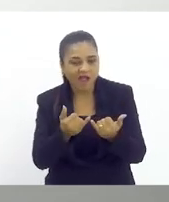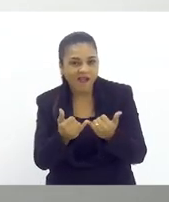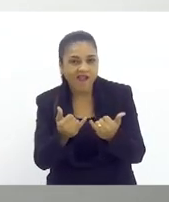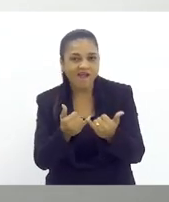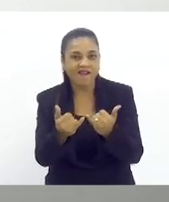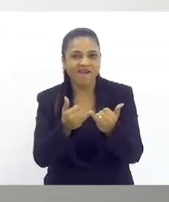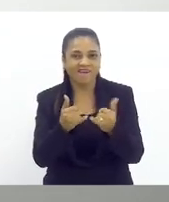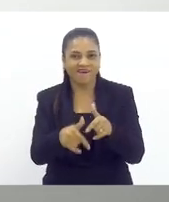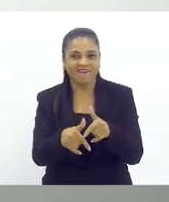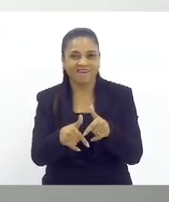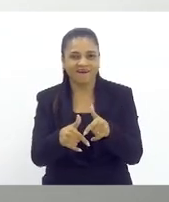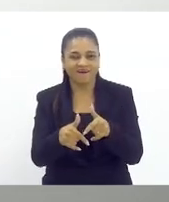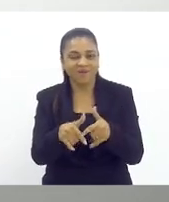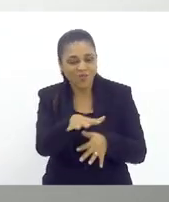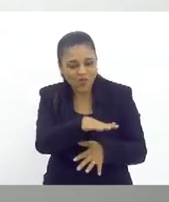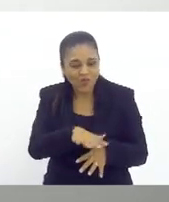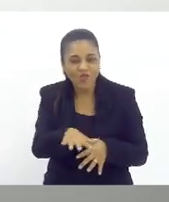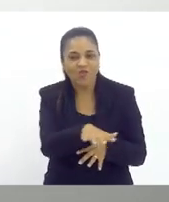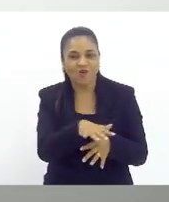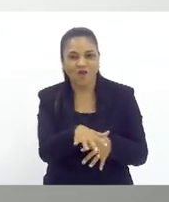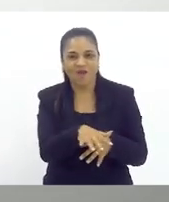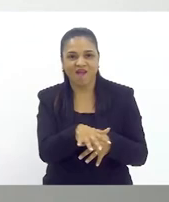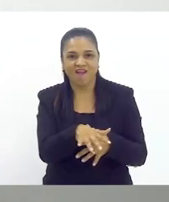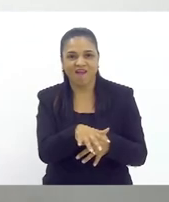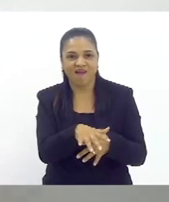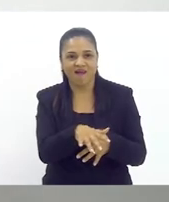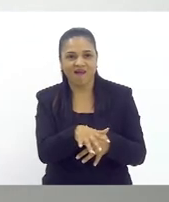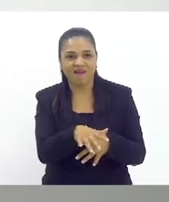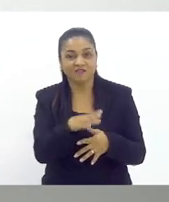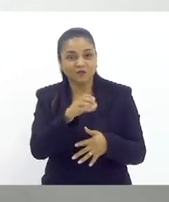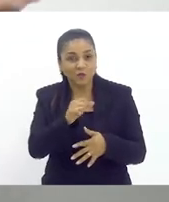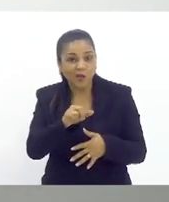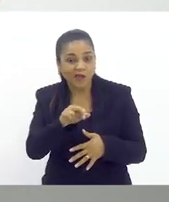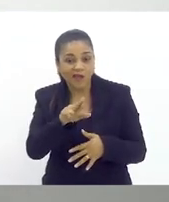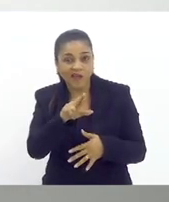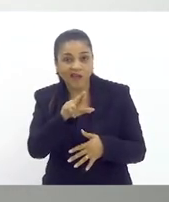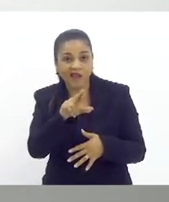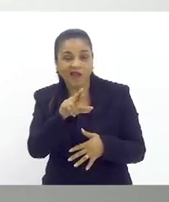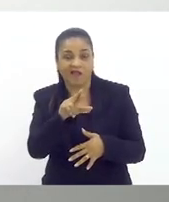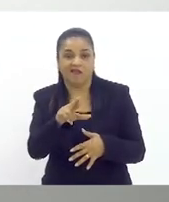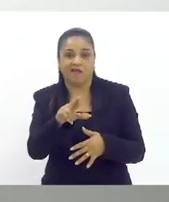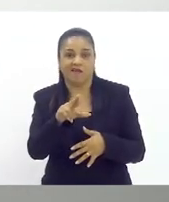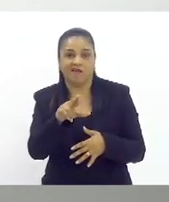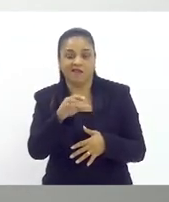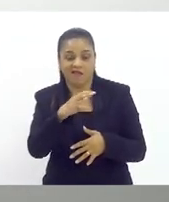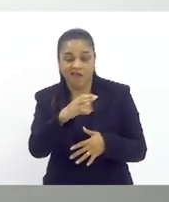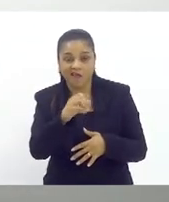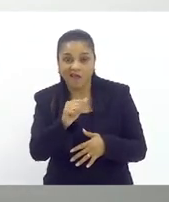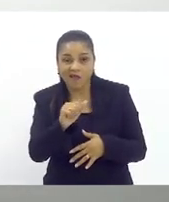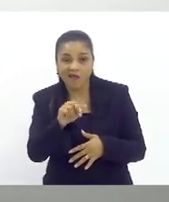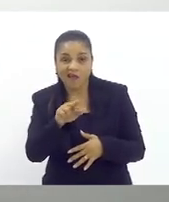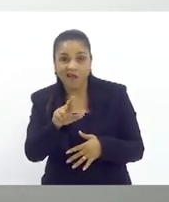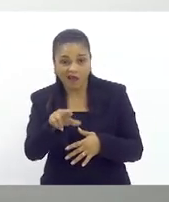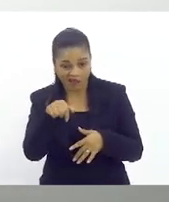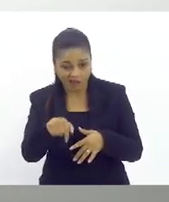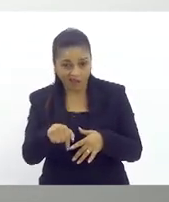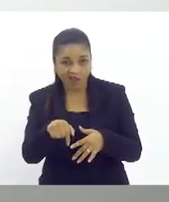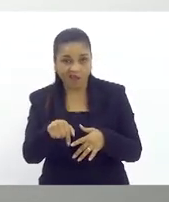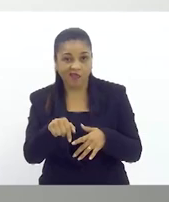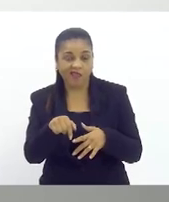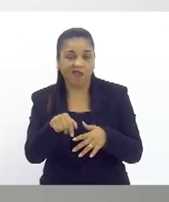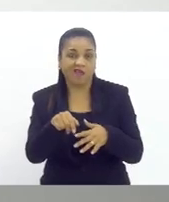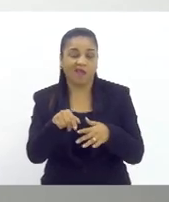dos dos todo mundo fez Car disse que aqui é reserva legal aqui é app